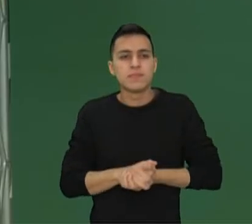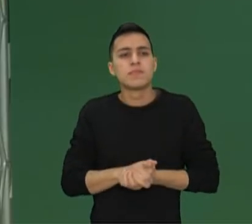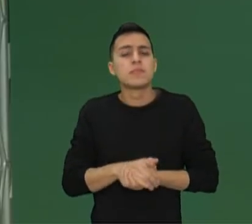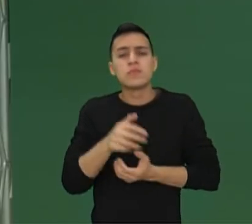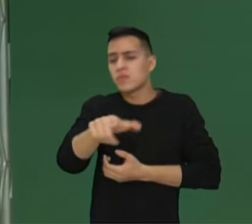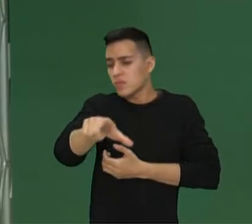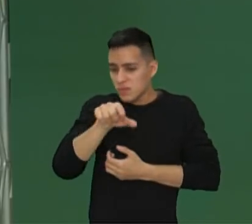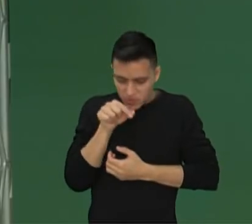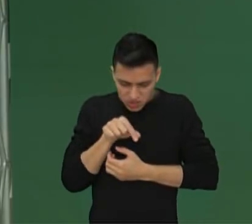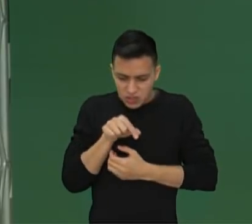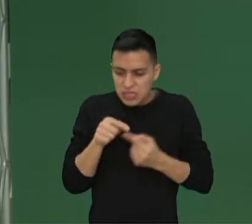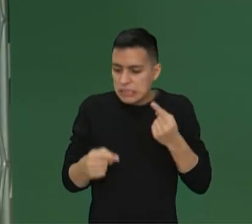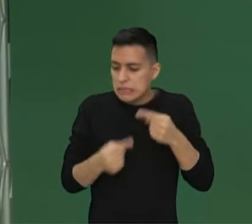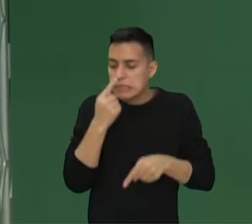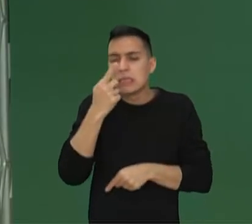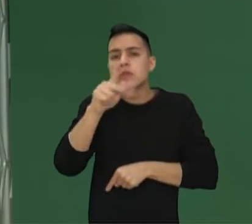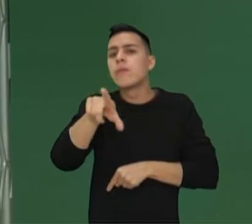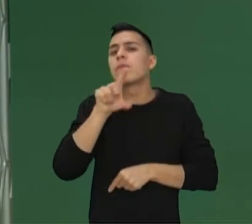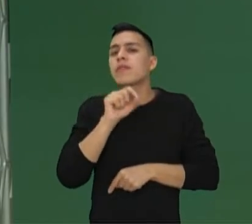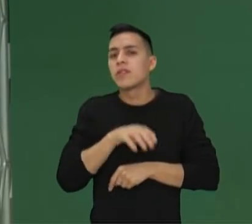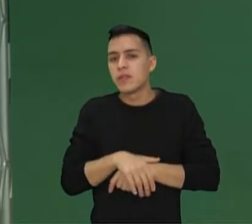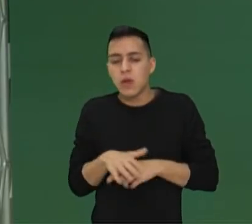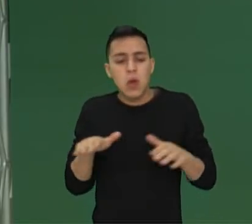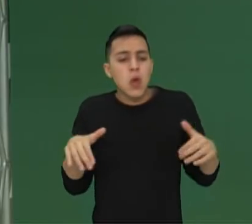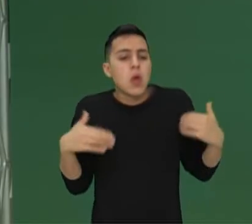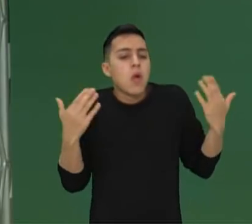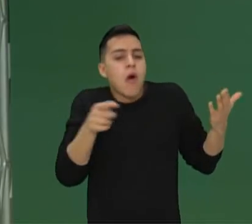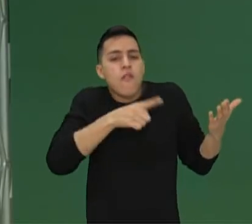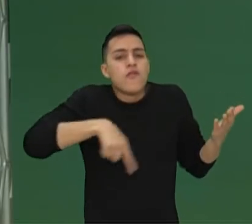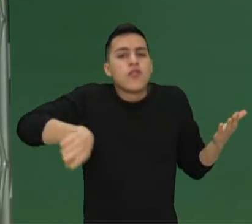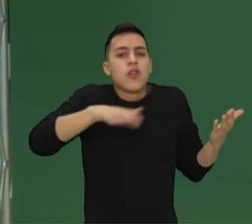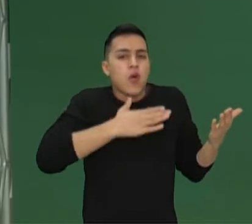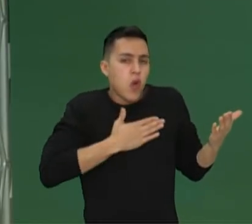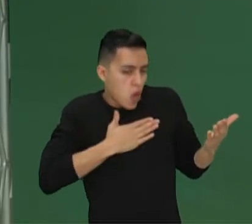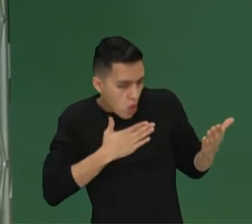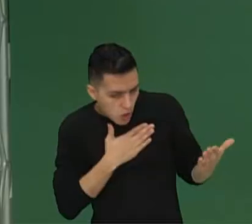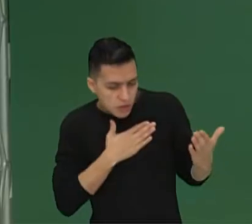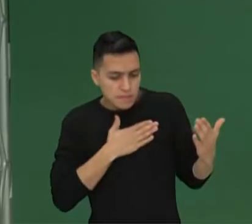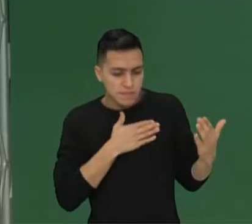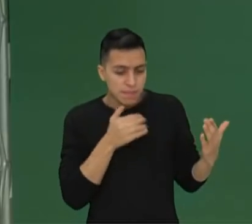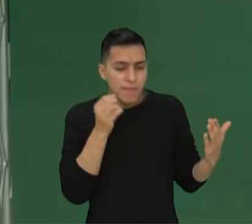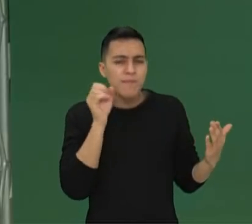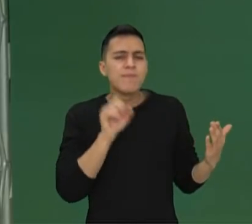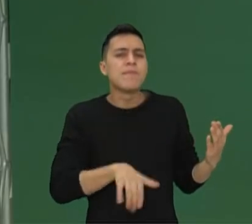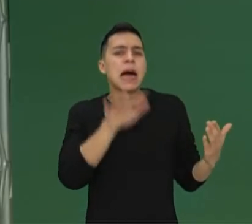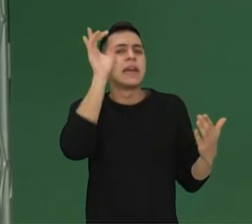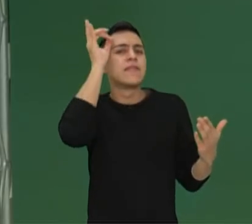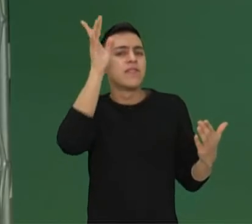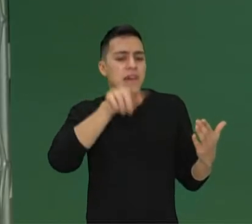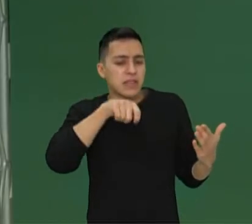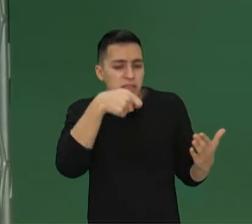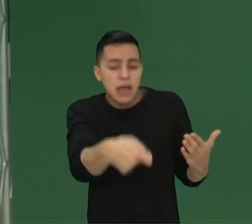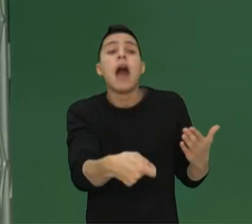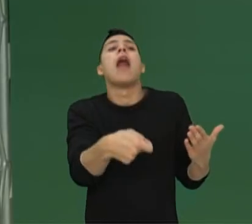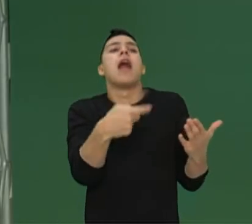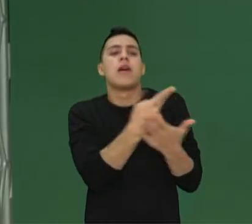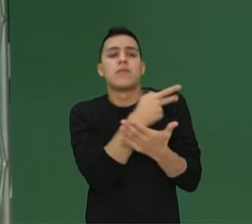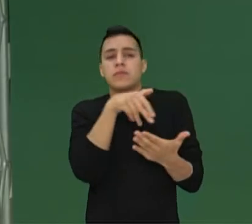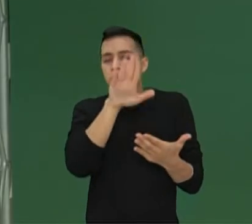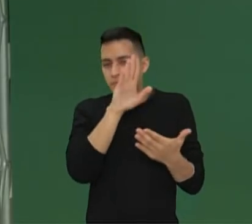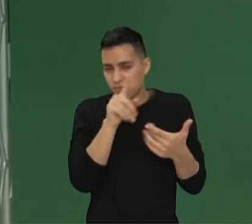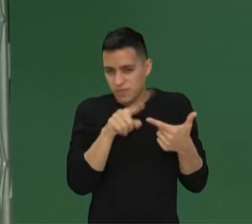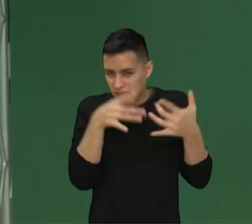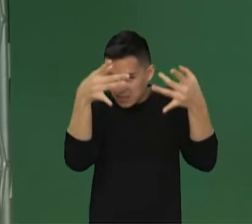um lance regular de sua preferência. Qual que você gostou ou qual que você acha que é mais fácil de acontecer numa partida?